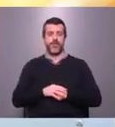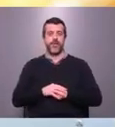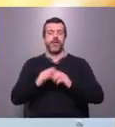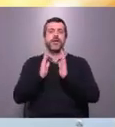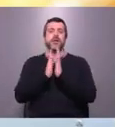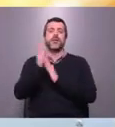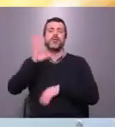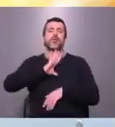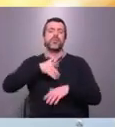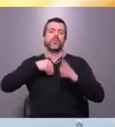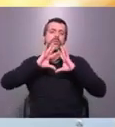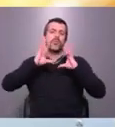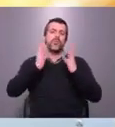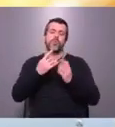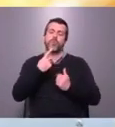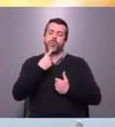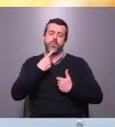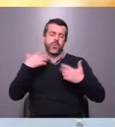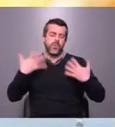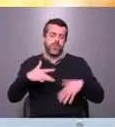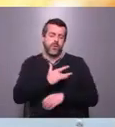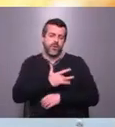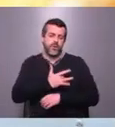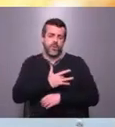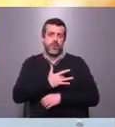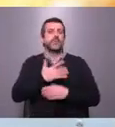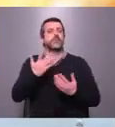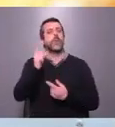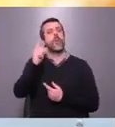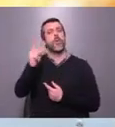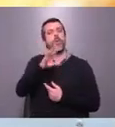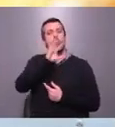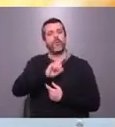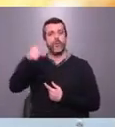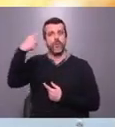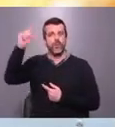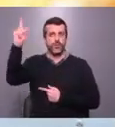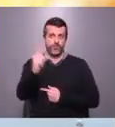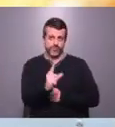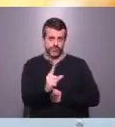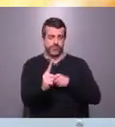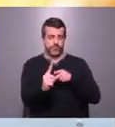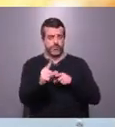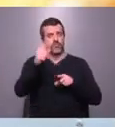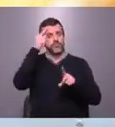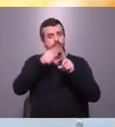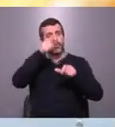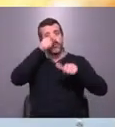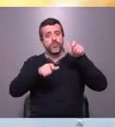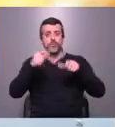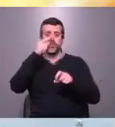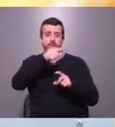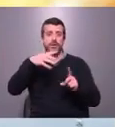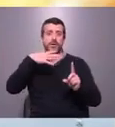Tanto amó Dios al mundo que entregó a su Hijo único para que no perezca ninguno de los